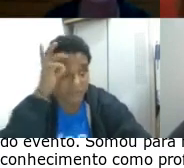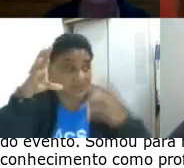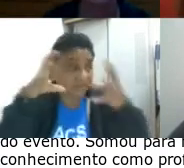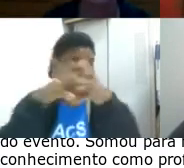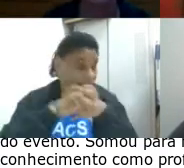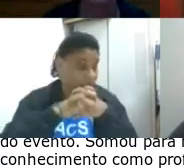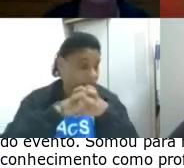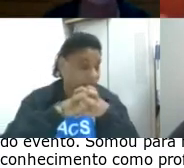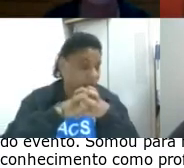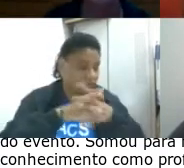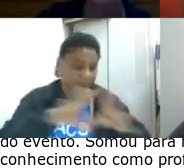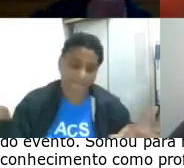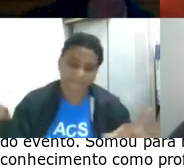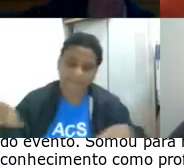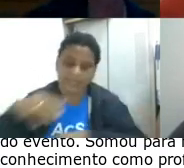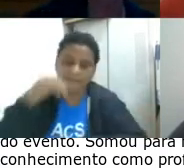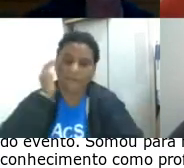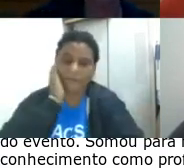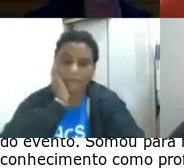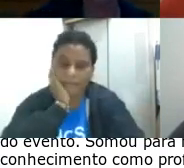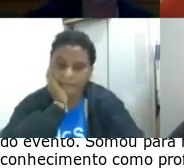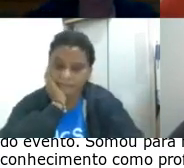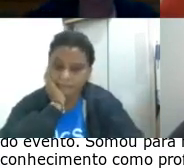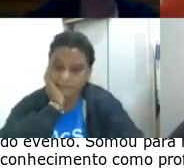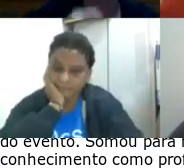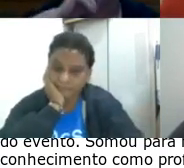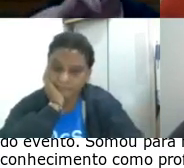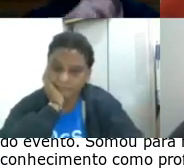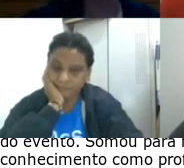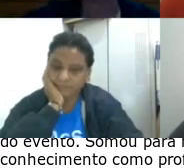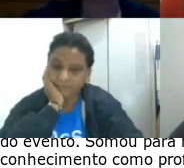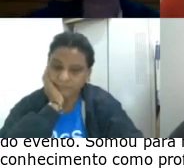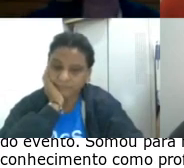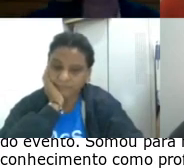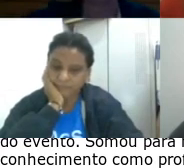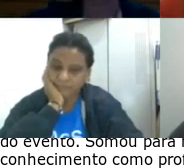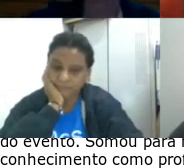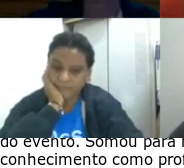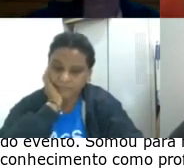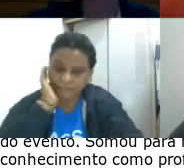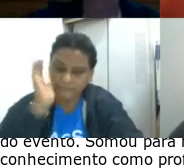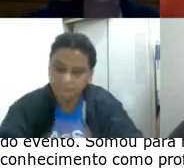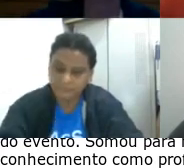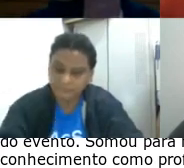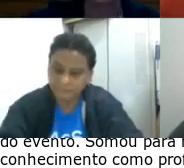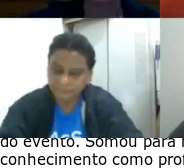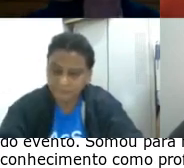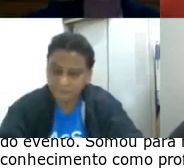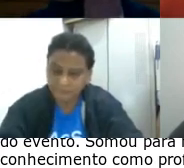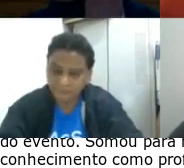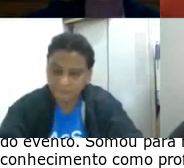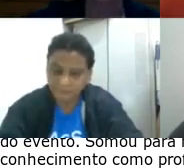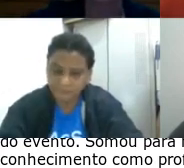eu sou sempre muito feliz em falar do que eu amo do que eu faço e do que eu acredito que é